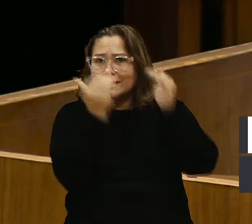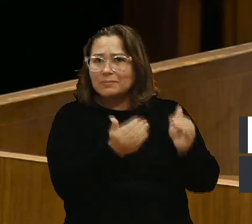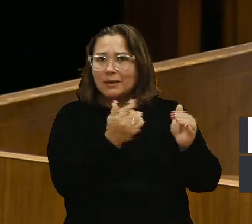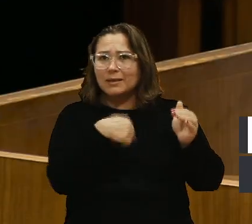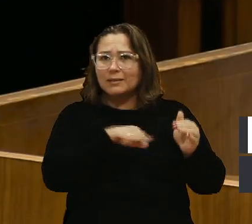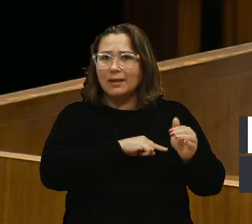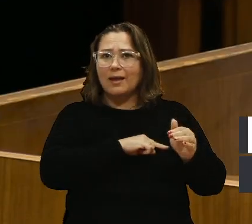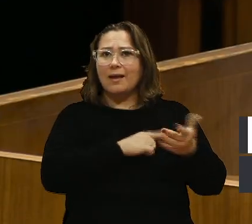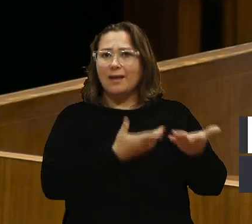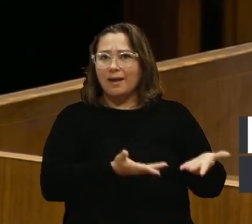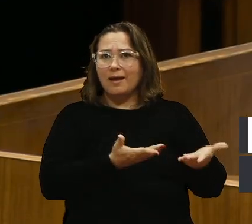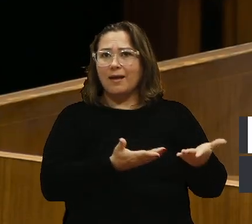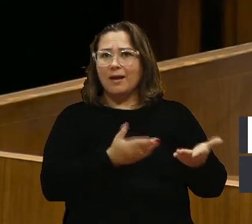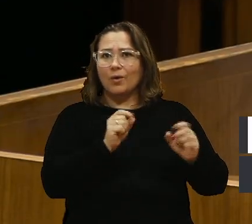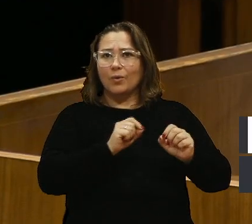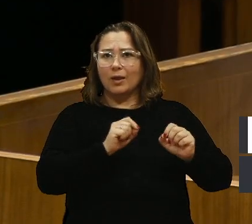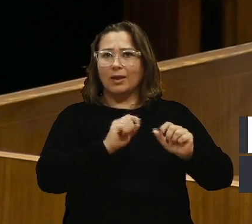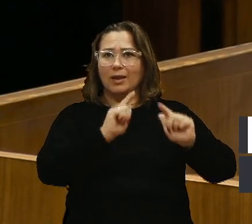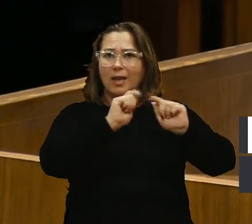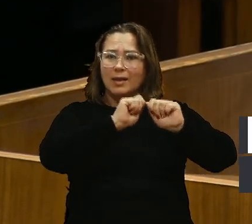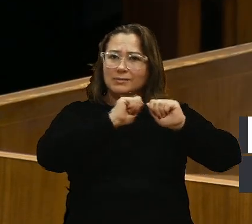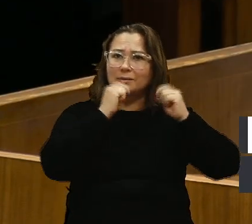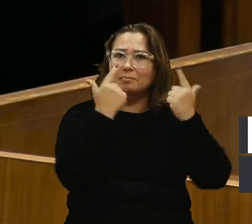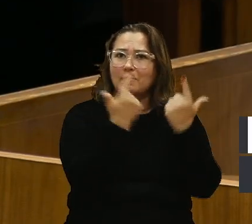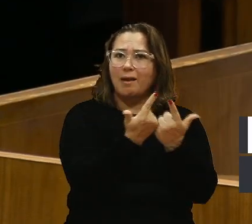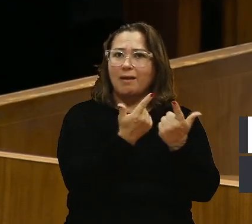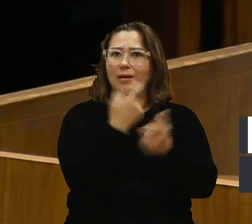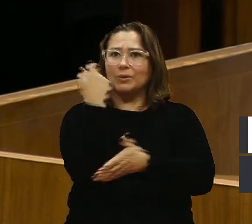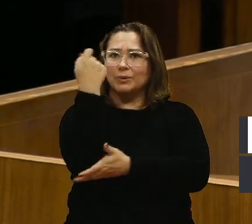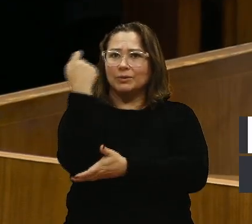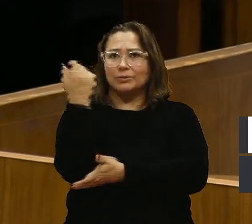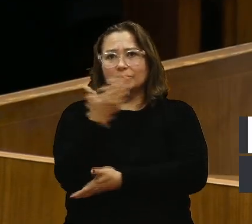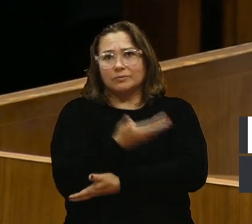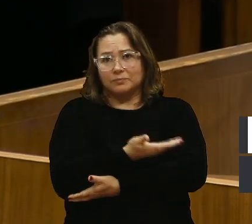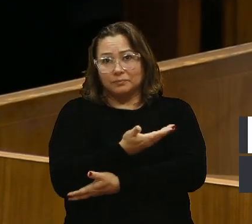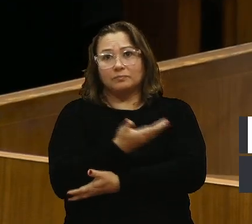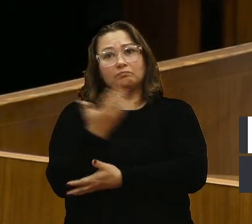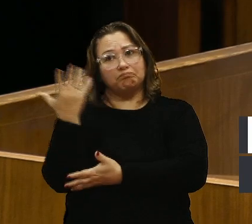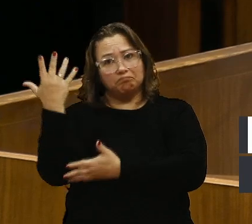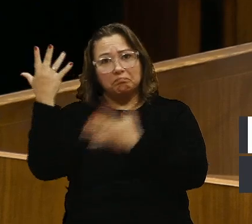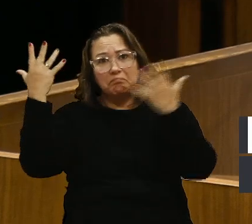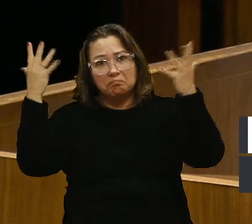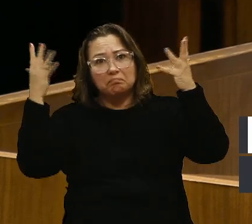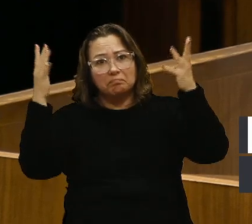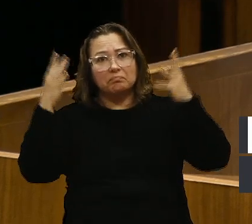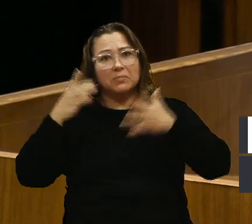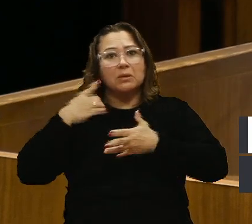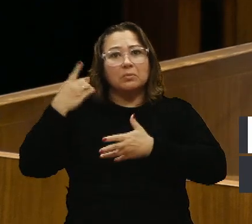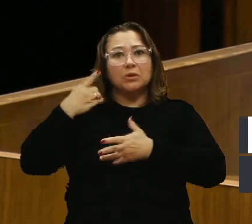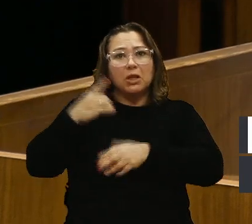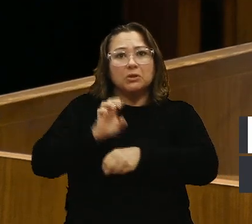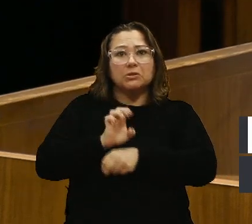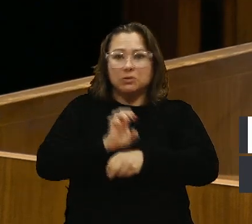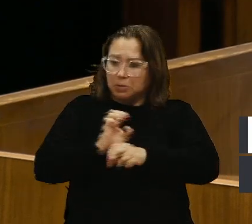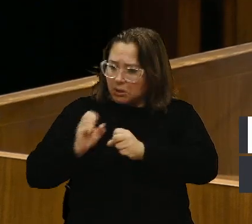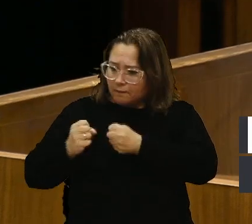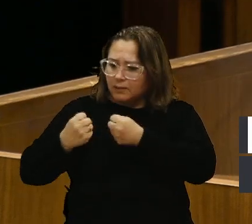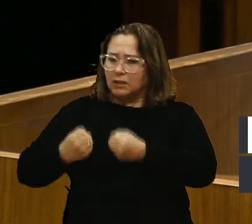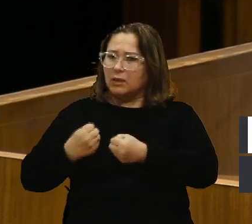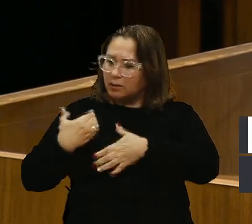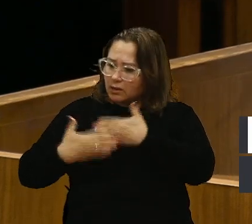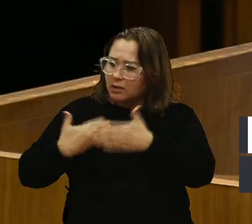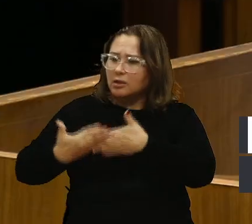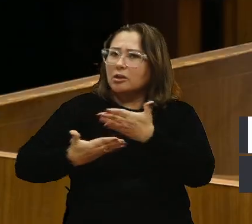Casa Gaúcha, que é a Assembleia Legislativa do Estado do Rio Grande do Sul. Então aqui vai os parabéns aos deputados estaduais que defenderam e defendem,